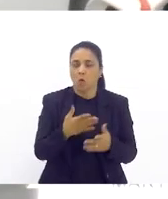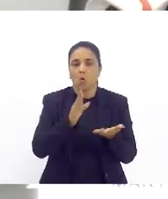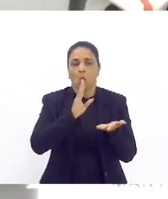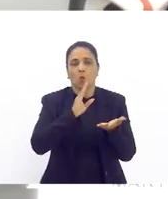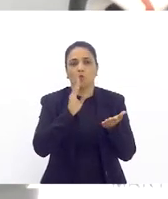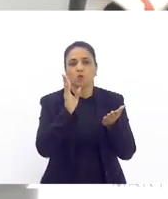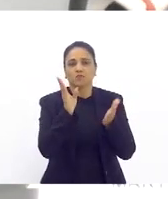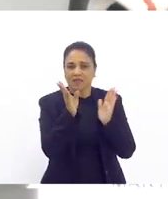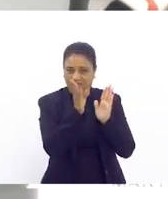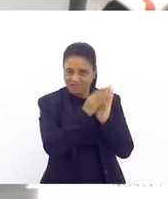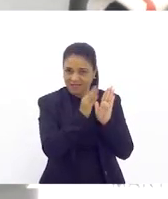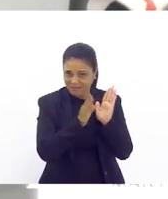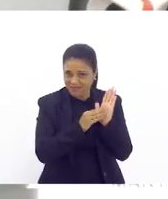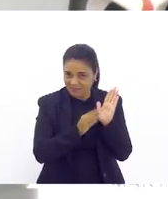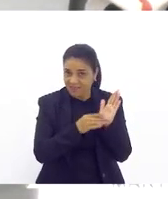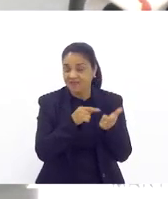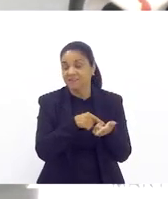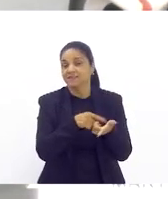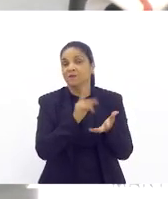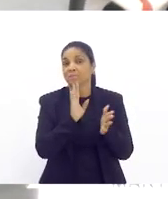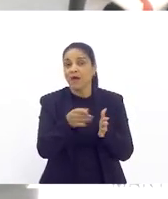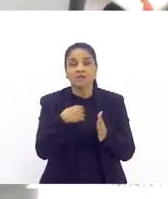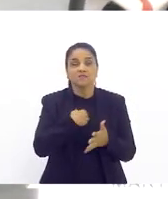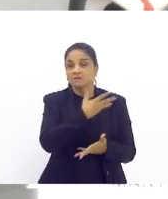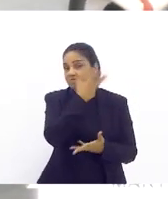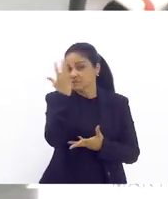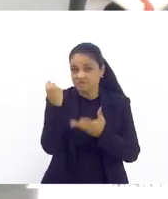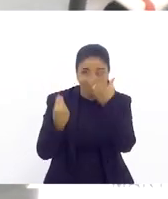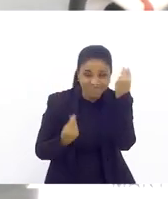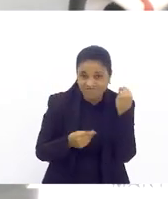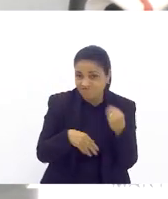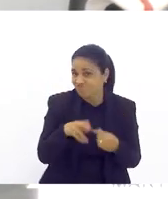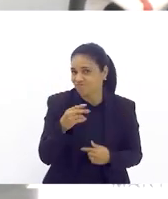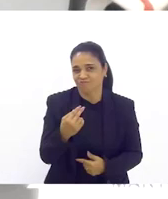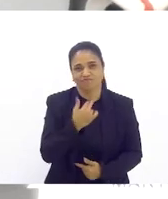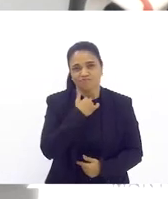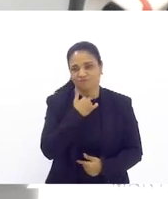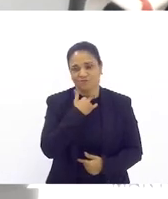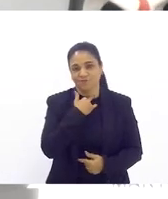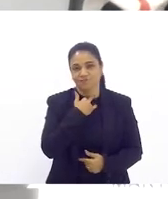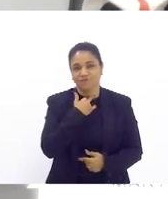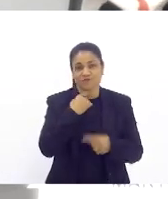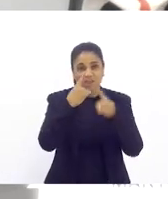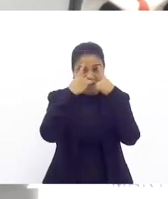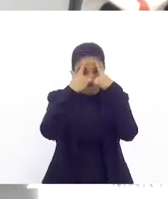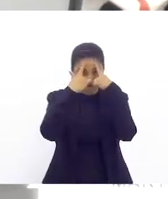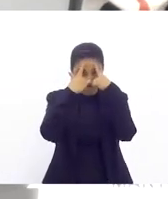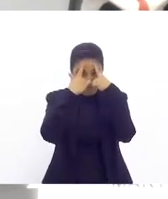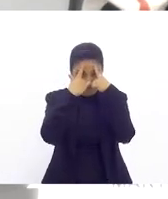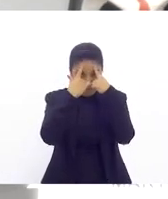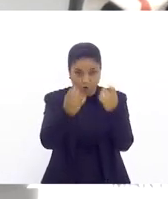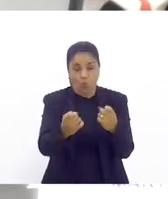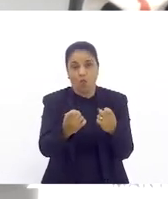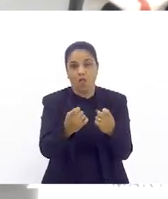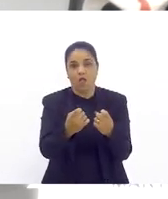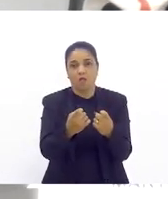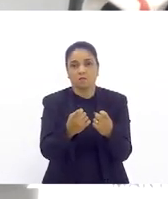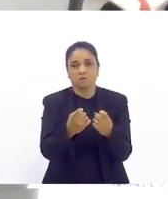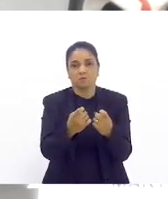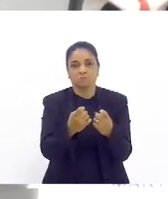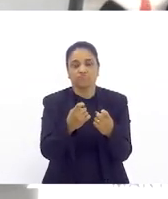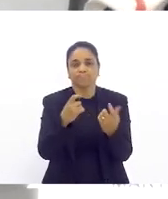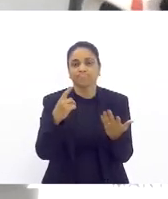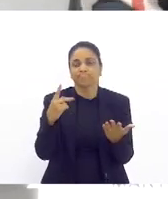pauta mas a gente não pode esquecer que a violência extrema que